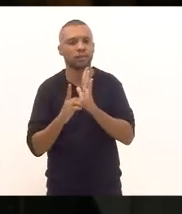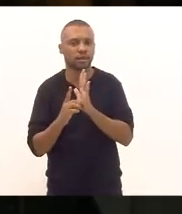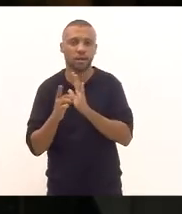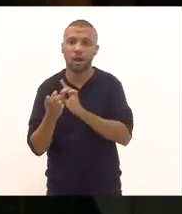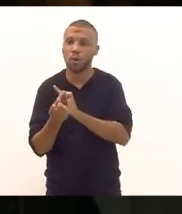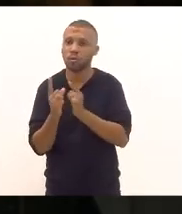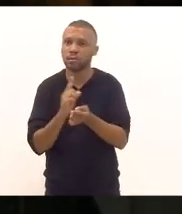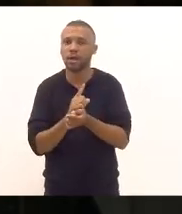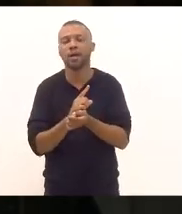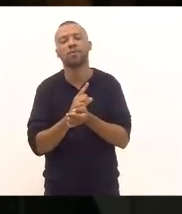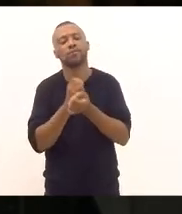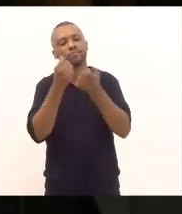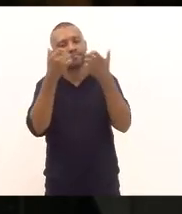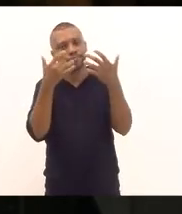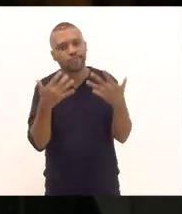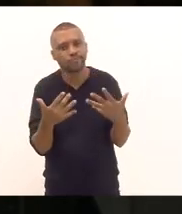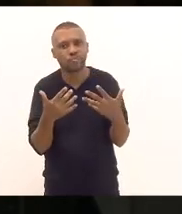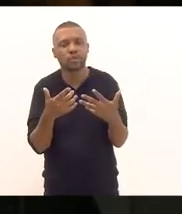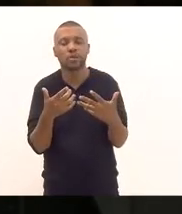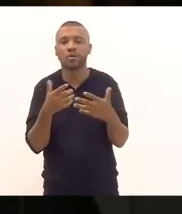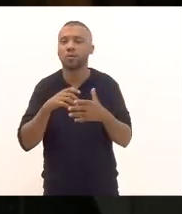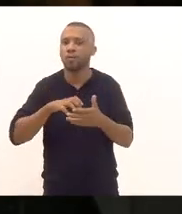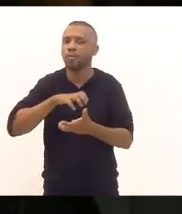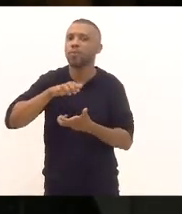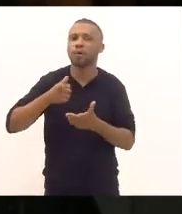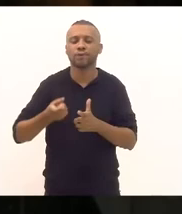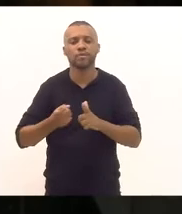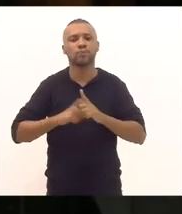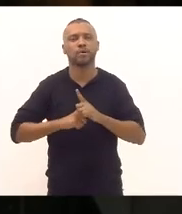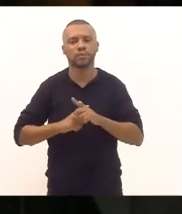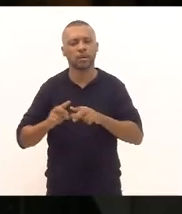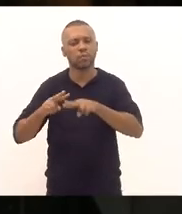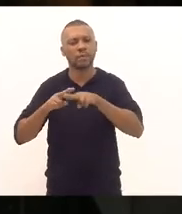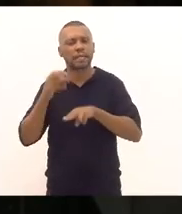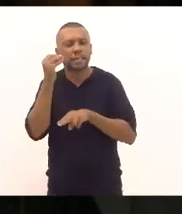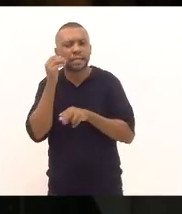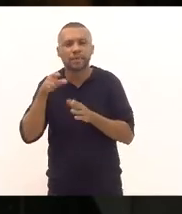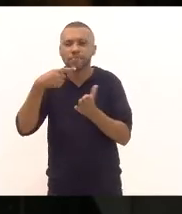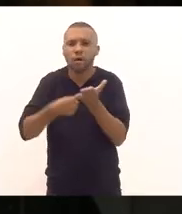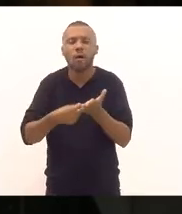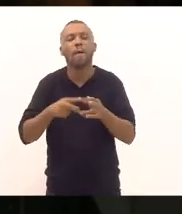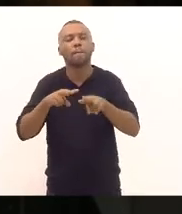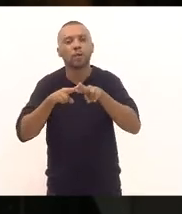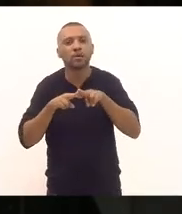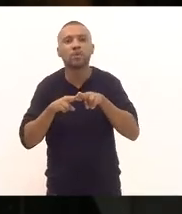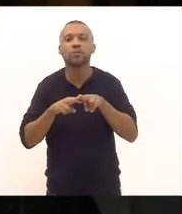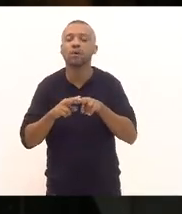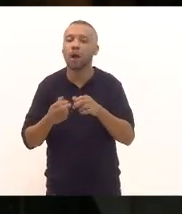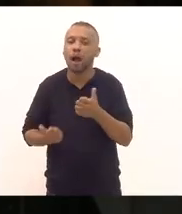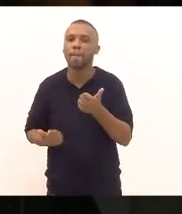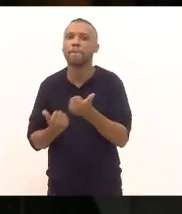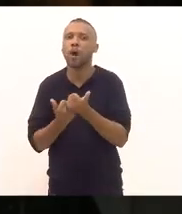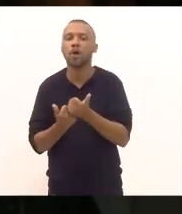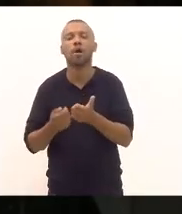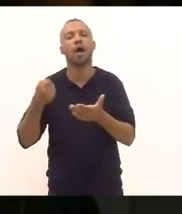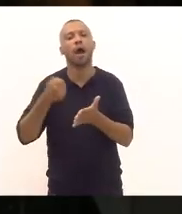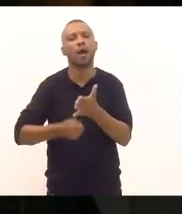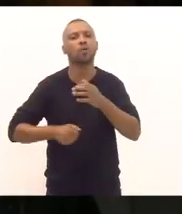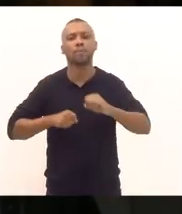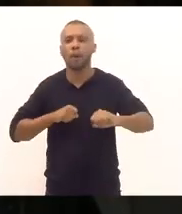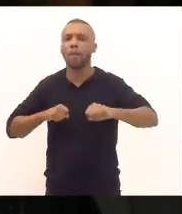fazer a deflagração do movimento que ontem foi suspenso em função dessa tentativa de acordo portanto todo apoio à luta